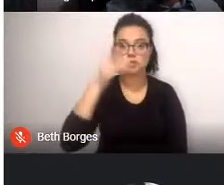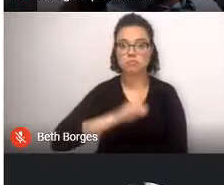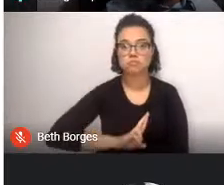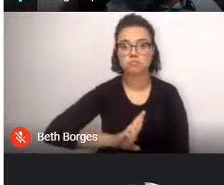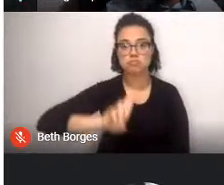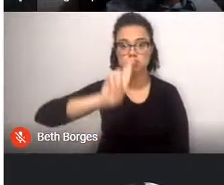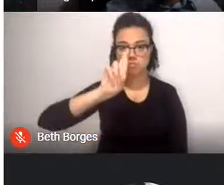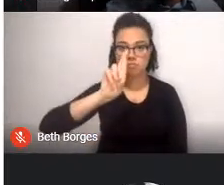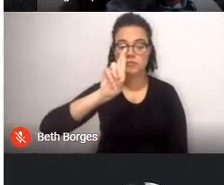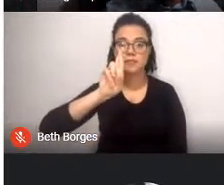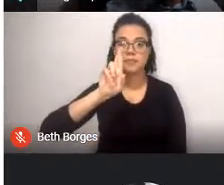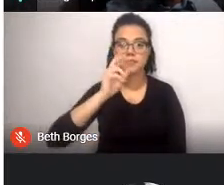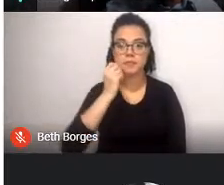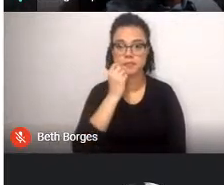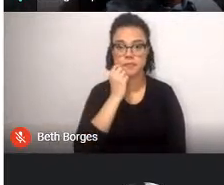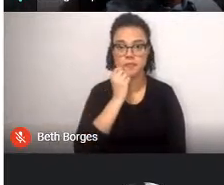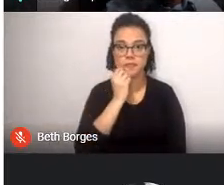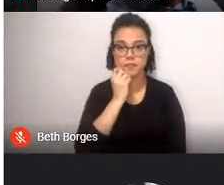assim veio